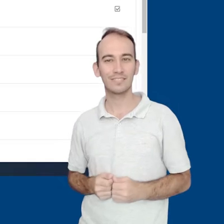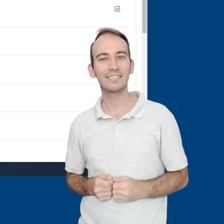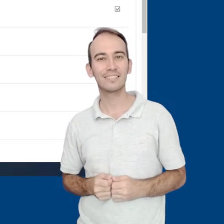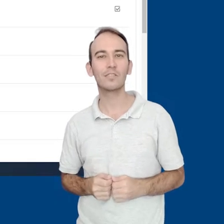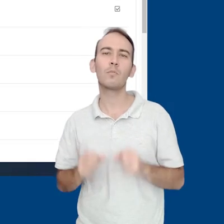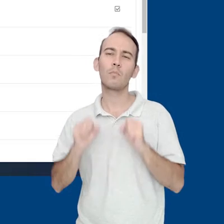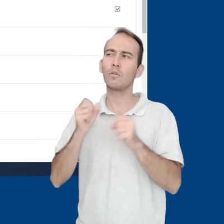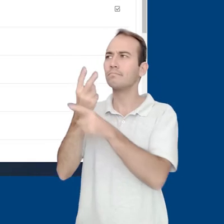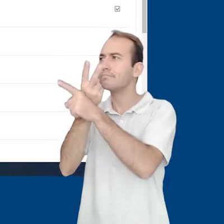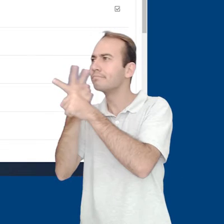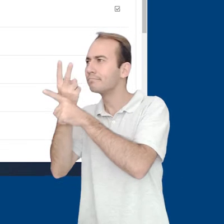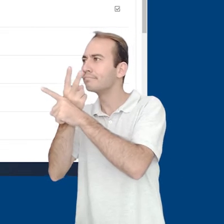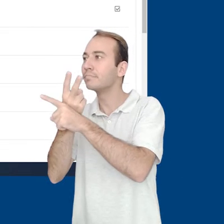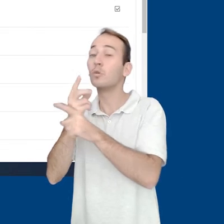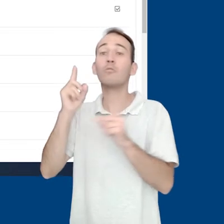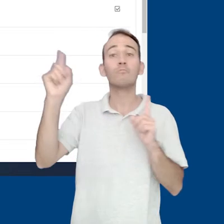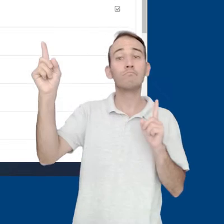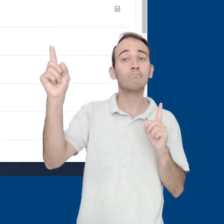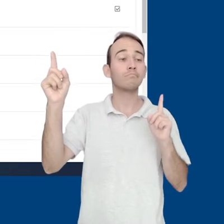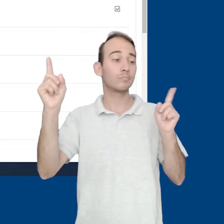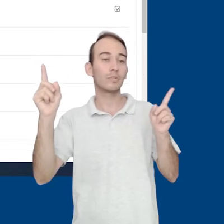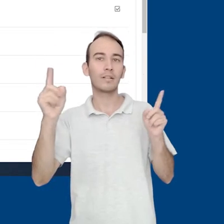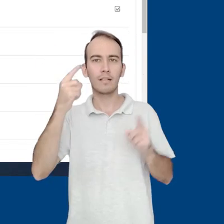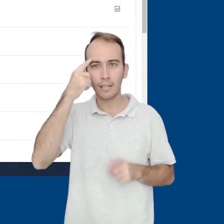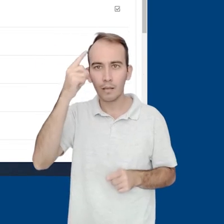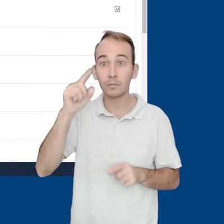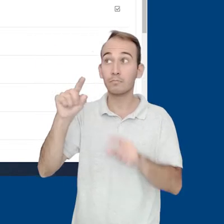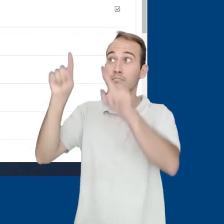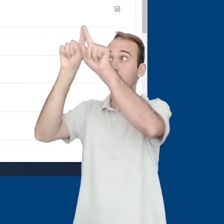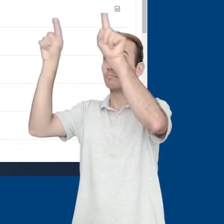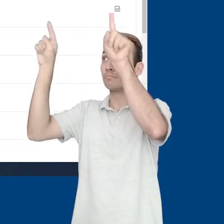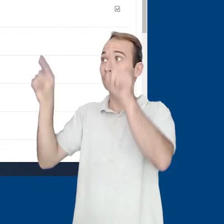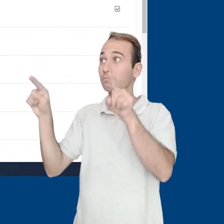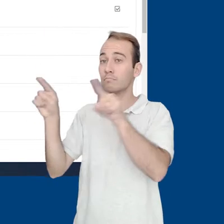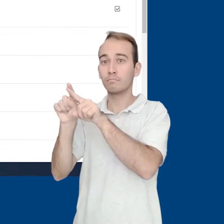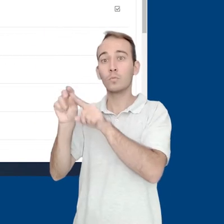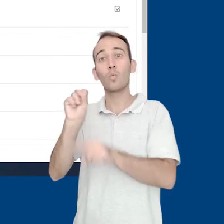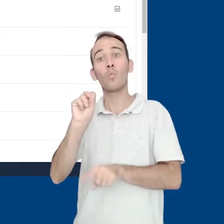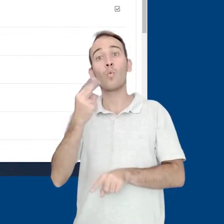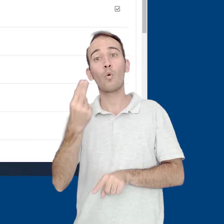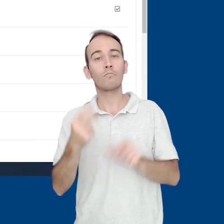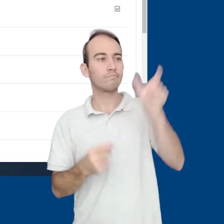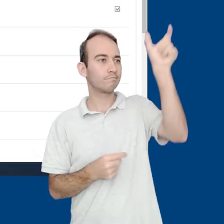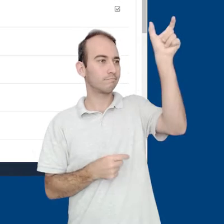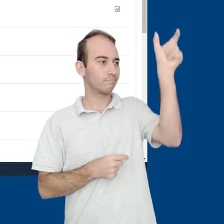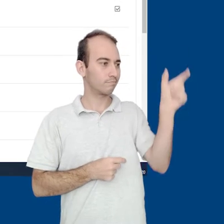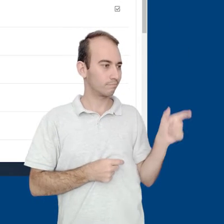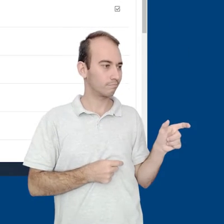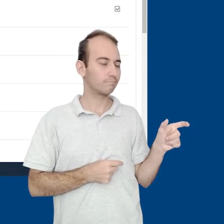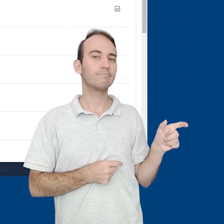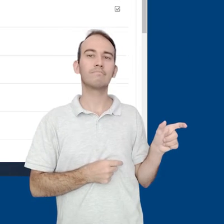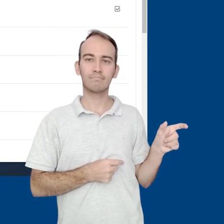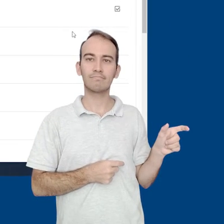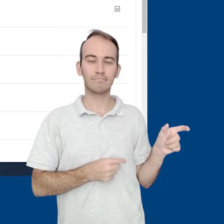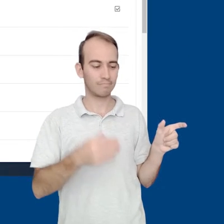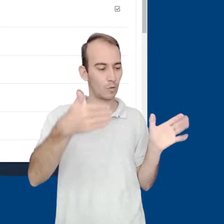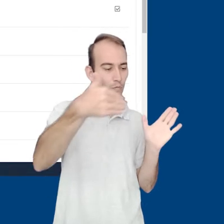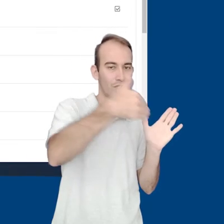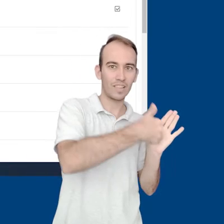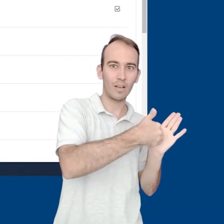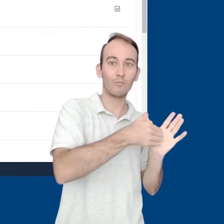existir o menu de administração à esquerda, teremos as opções do menu de administração dentro dessa engrenagem.